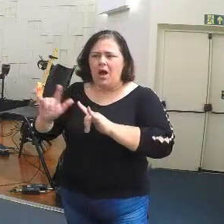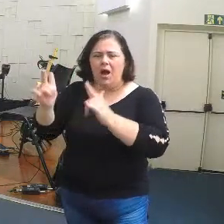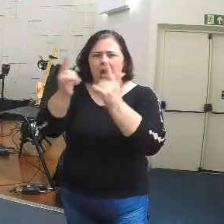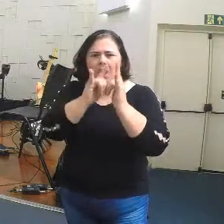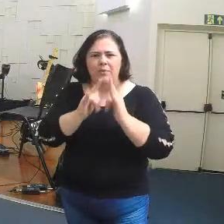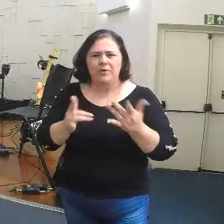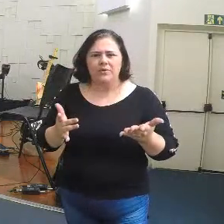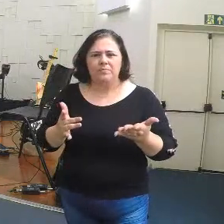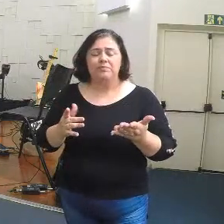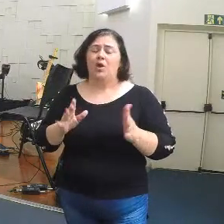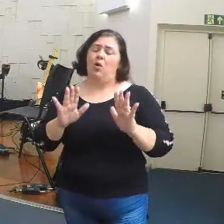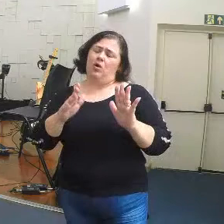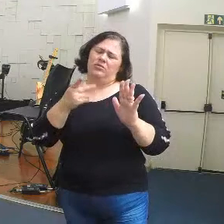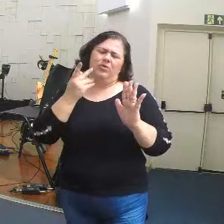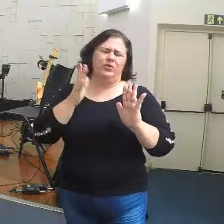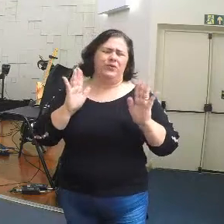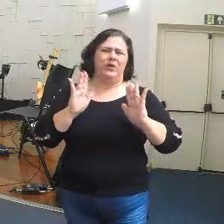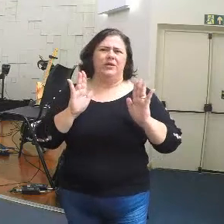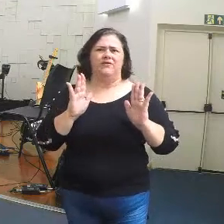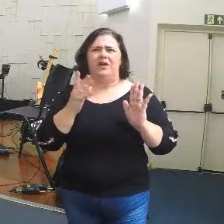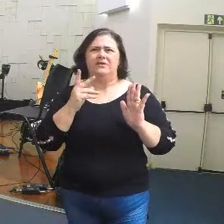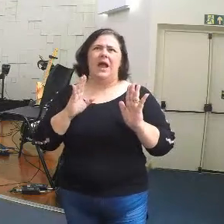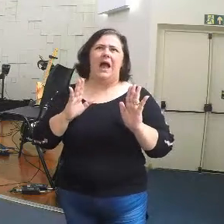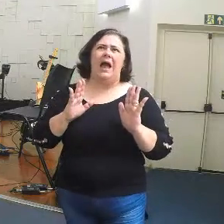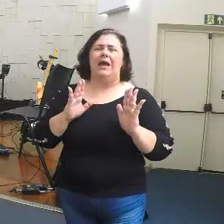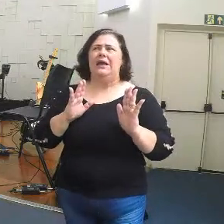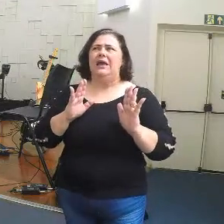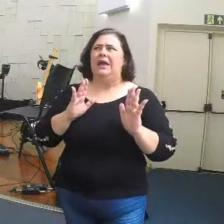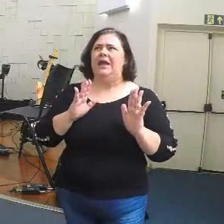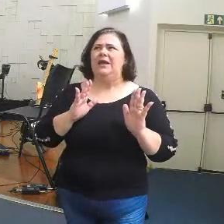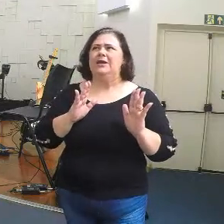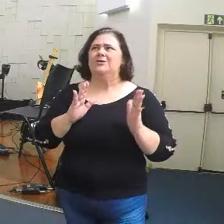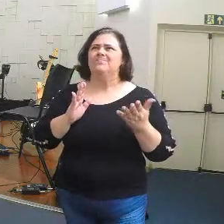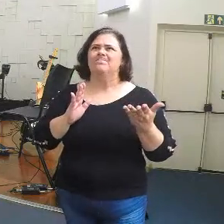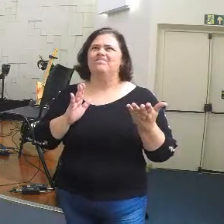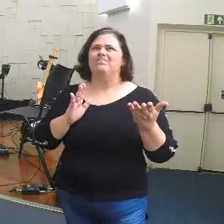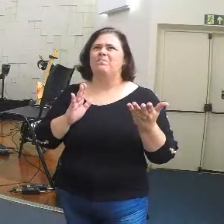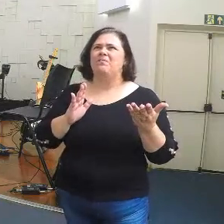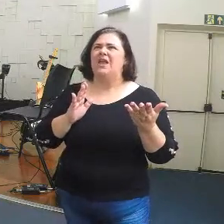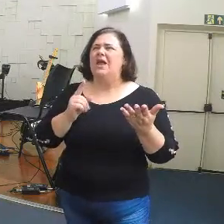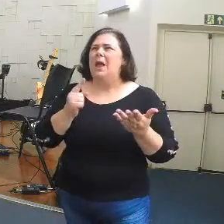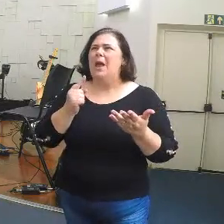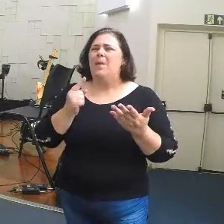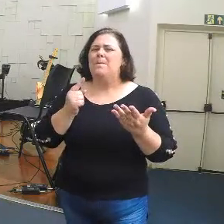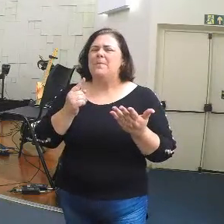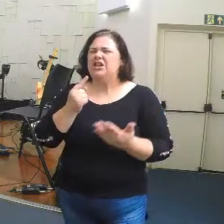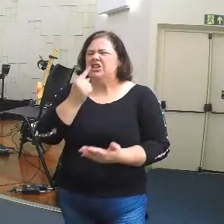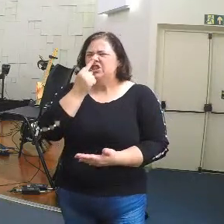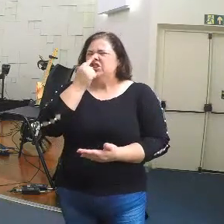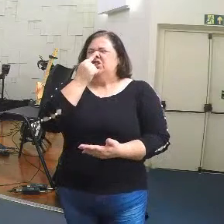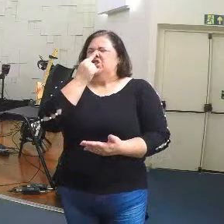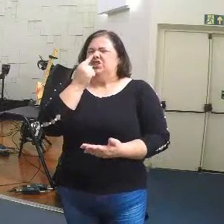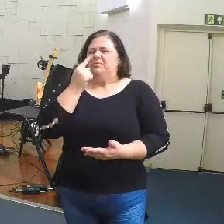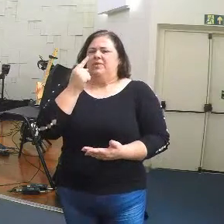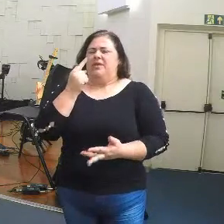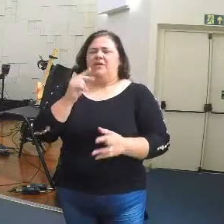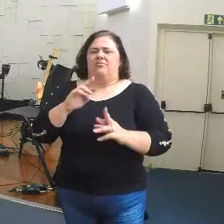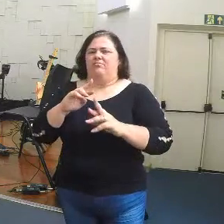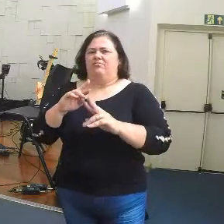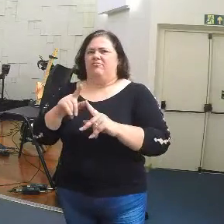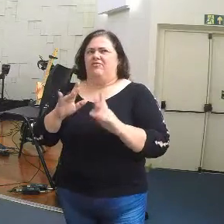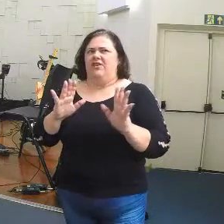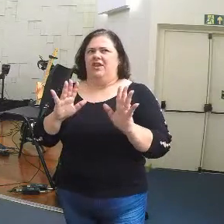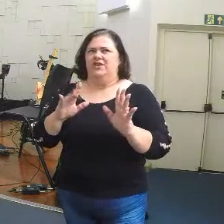dizendo que a gente não deve ter aquilo que pode ser chamado de intimidade reverente. Você